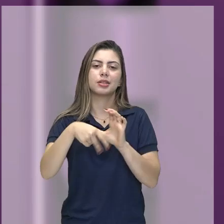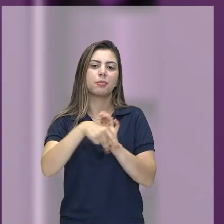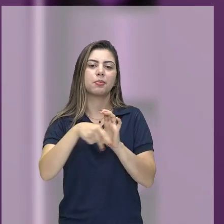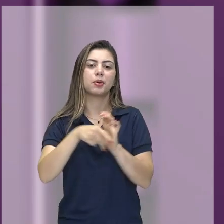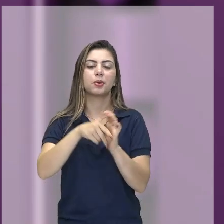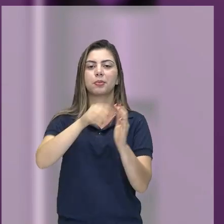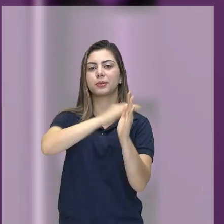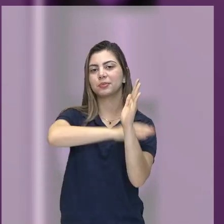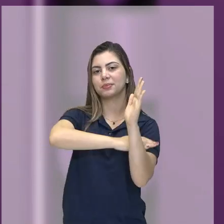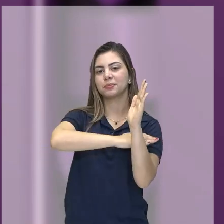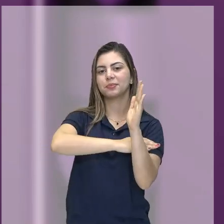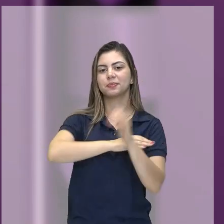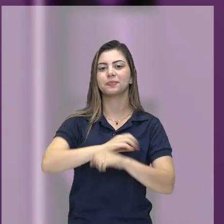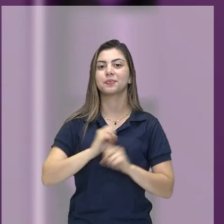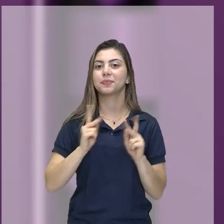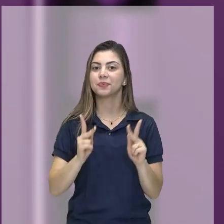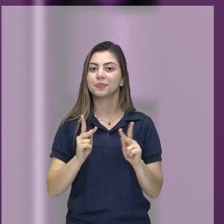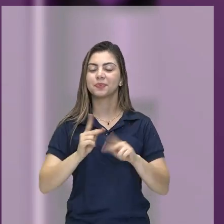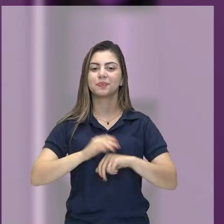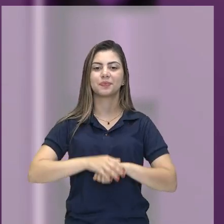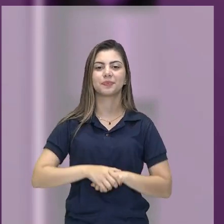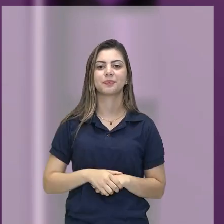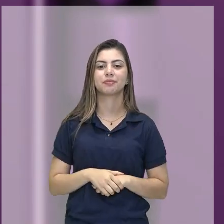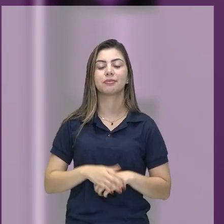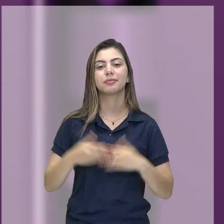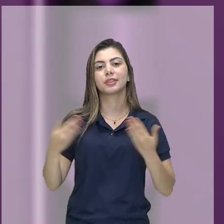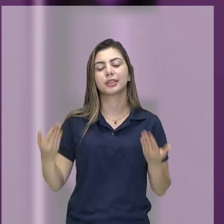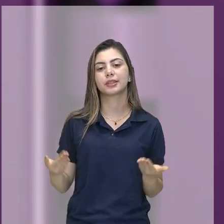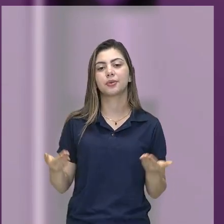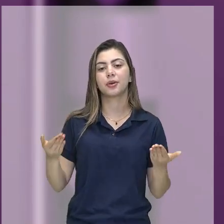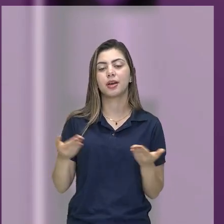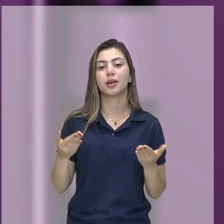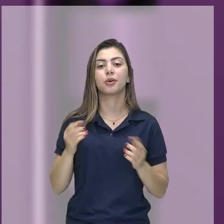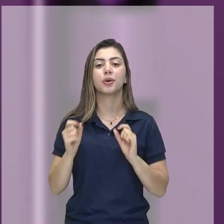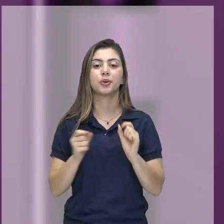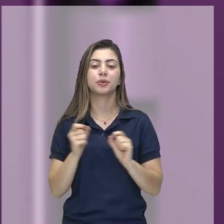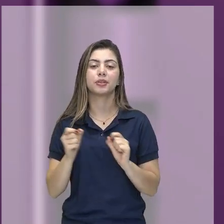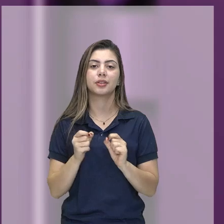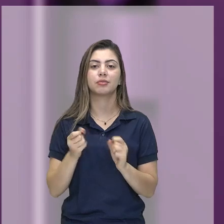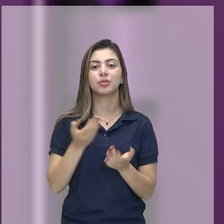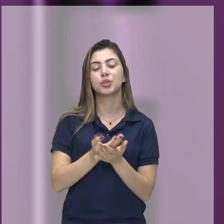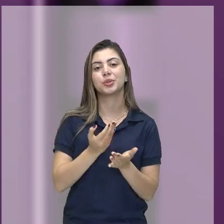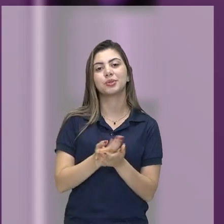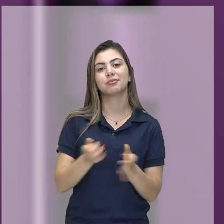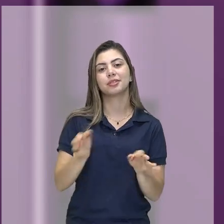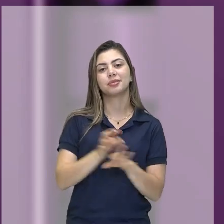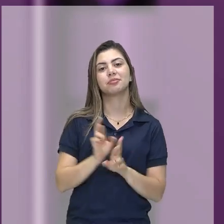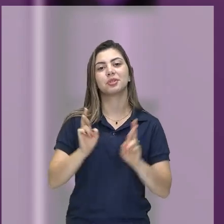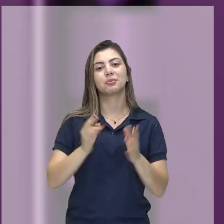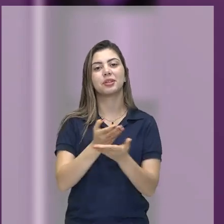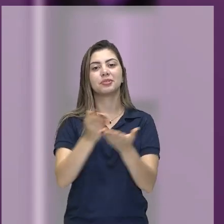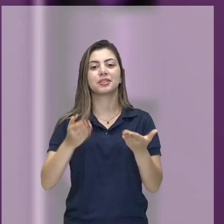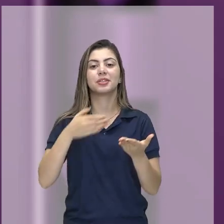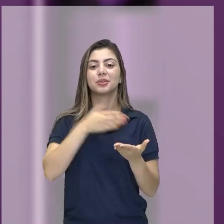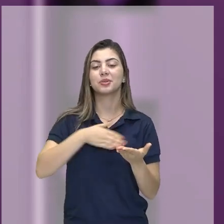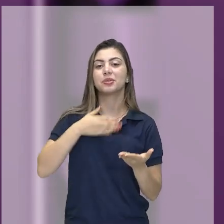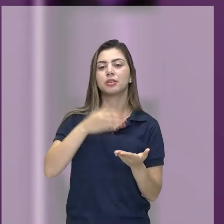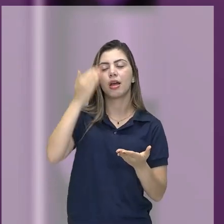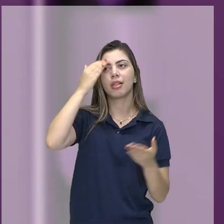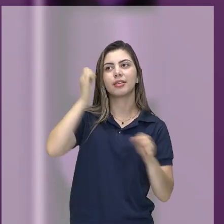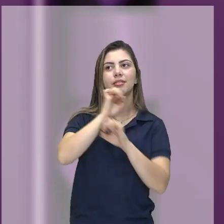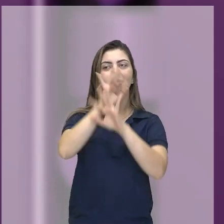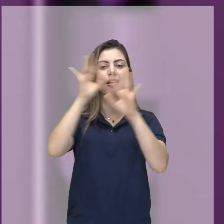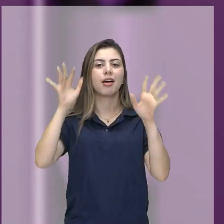plano cartesiano, tá bom? Nós estamos chegando aqui ao final da nossa aula, espero que você tenha conseguido compreender